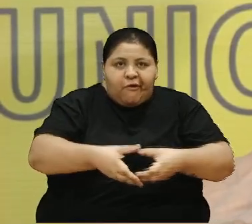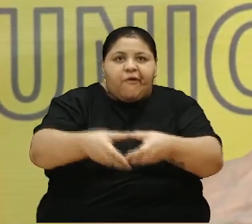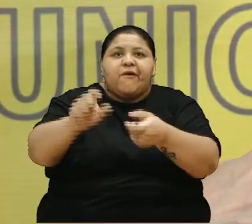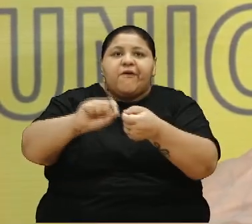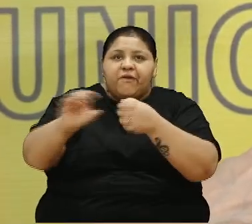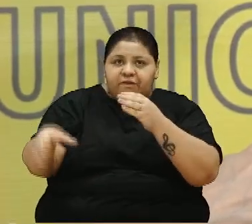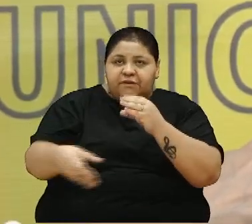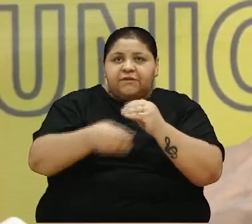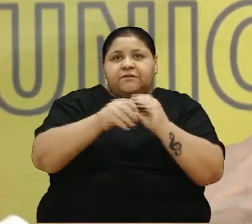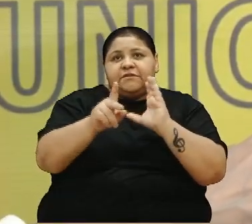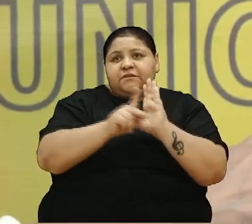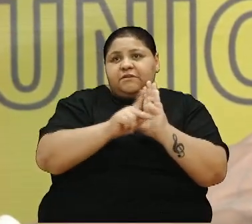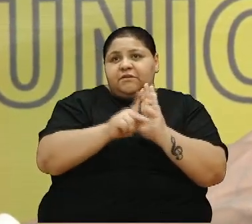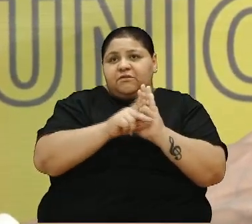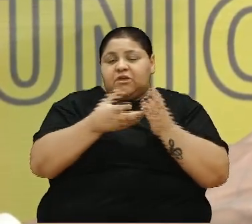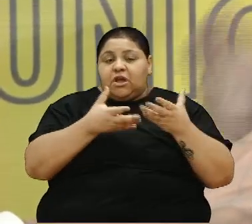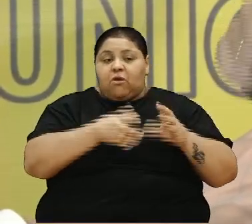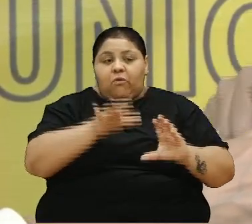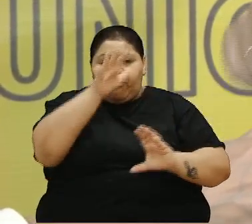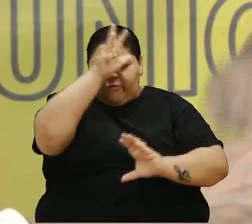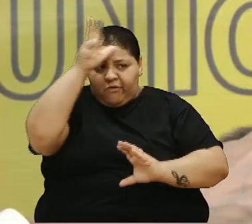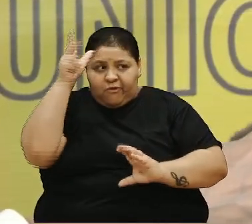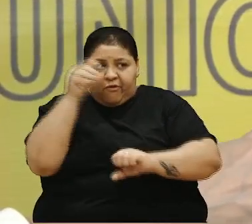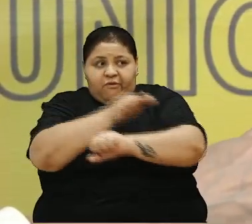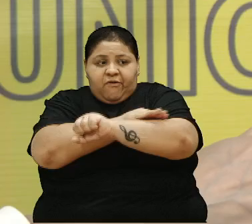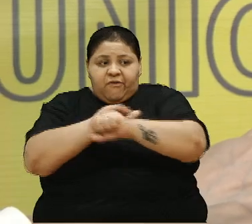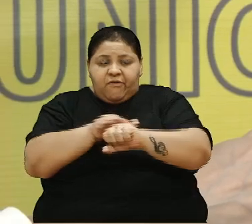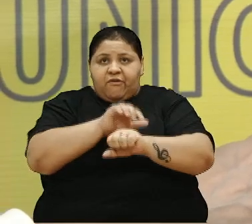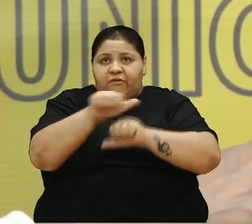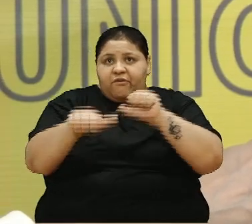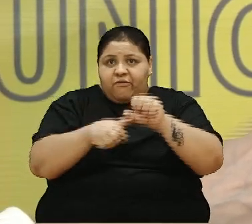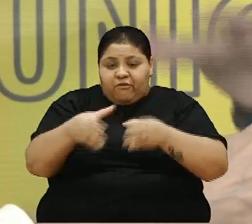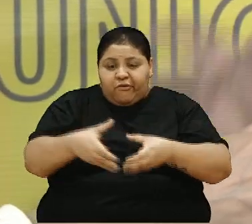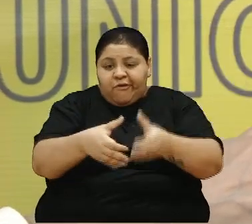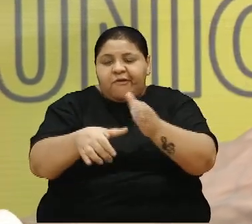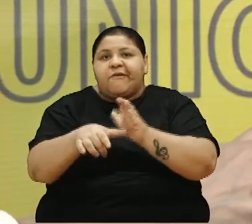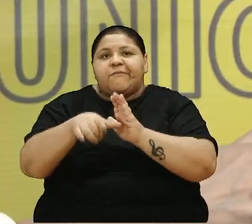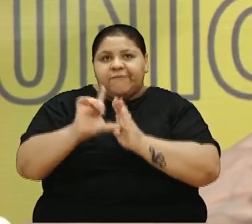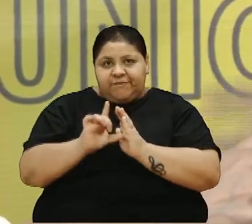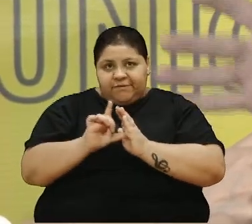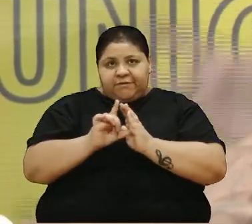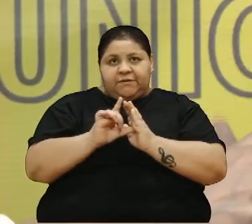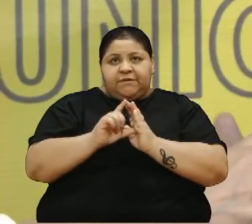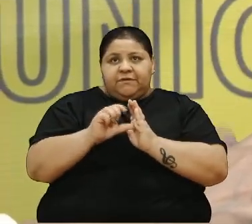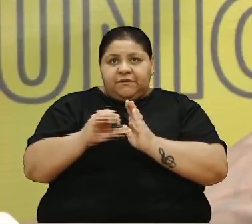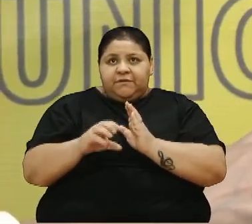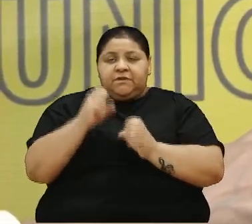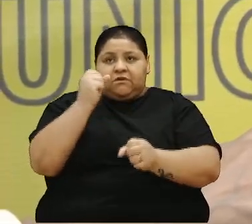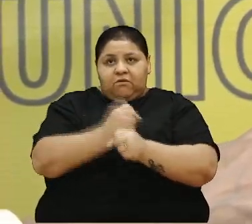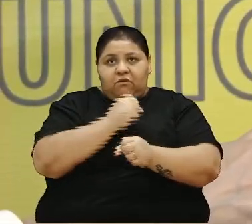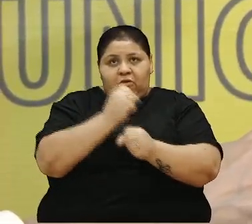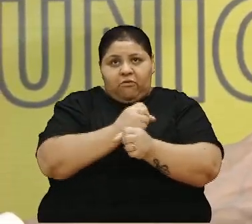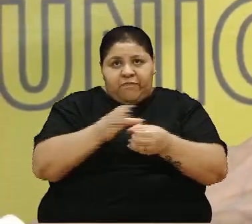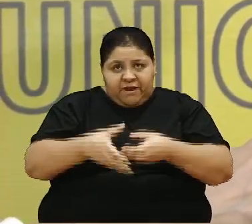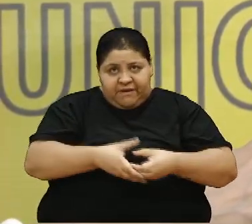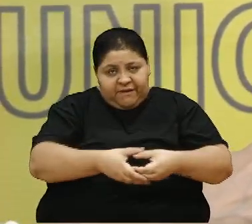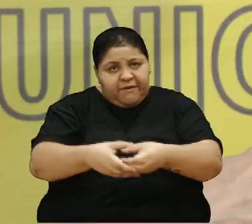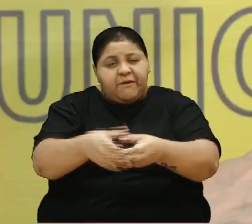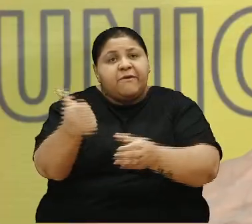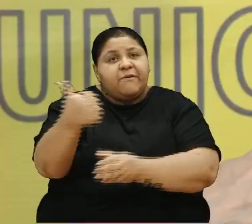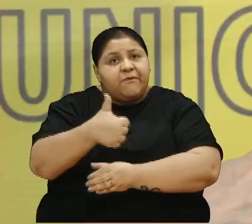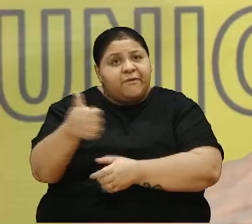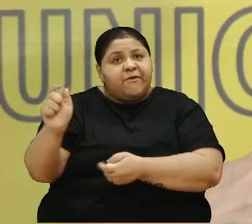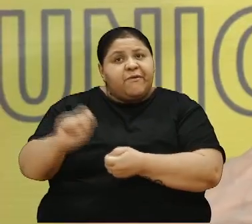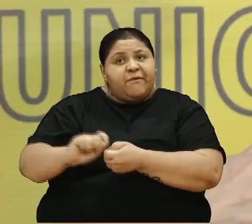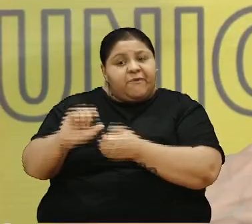a esse projeto que impede o município de asfaltar sem trocar os canos anteriormente. Então, bom, se a obra é hídrica, primeiro, nós